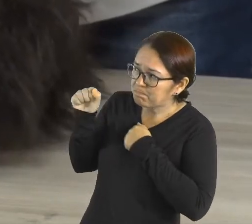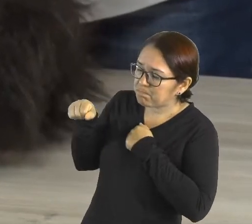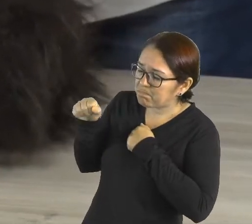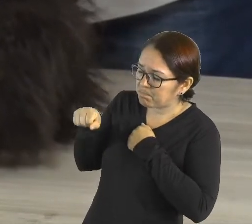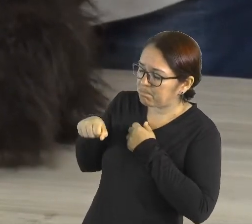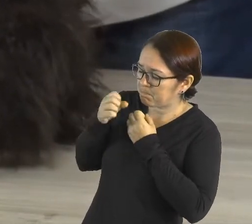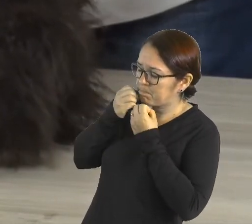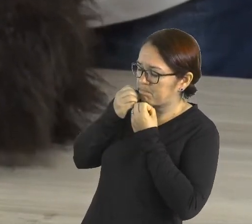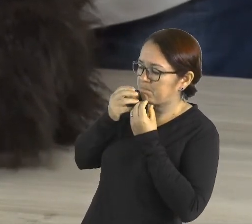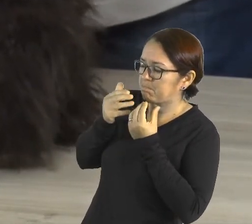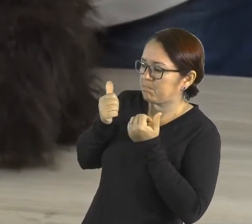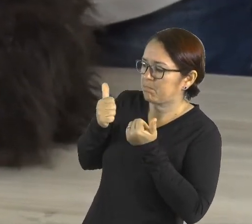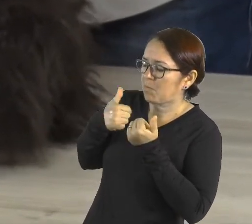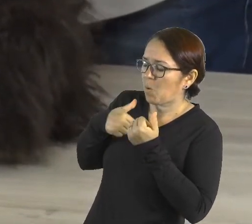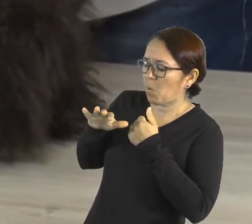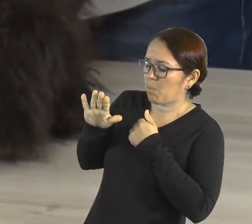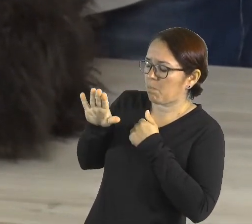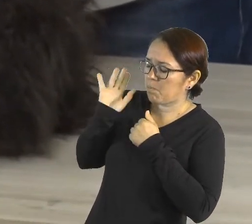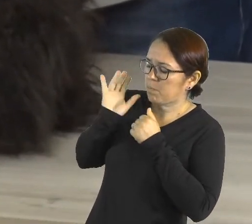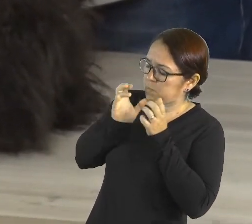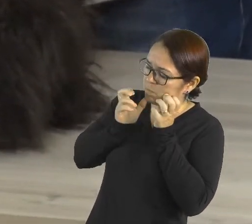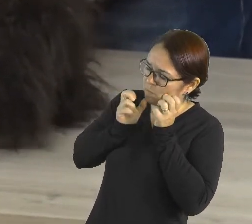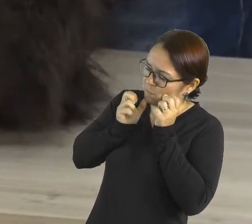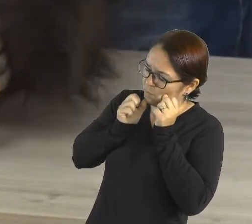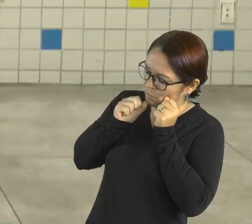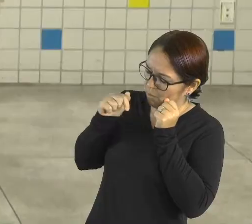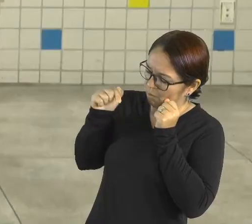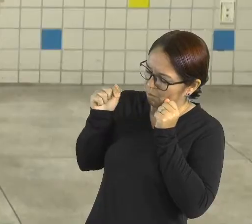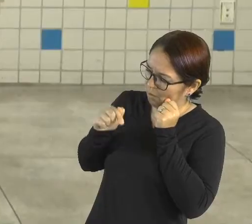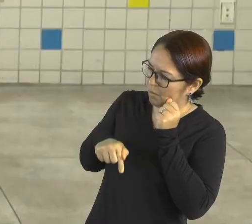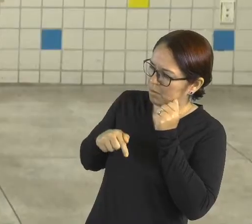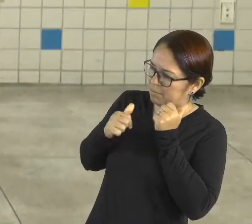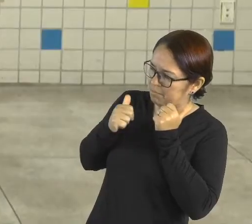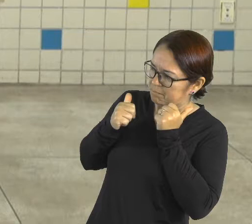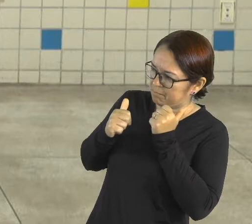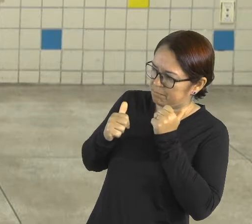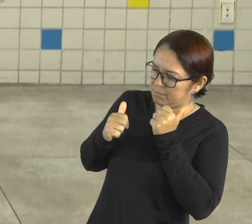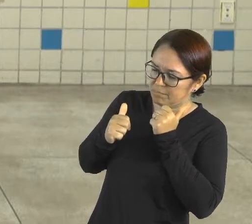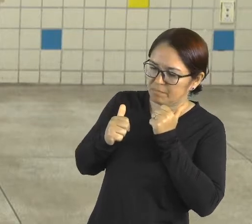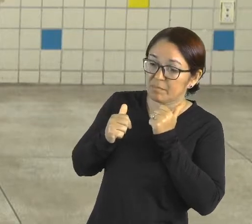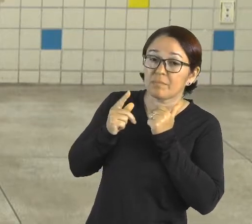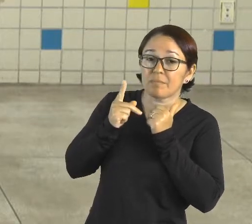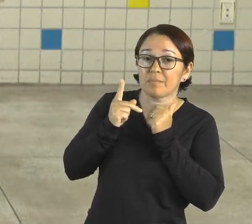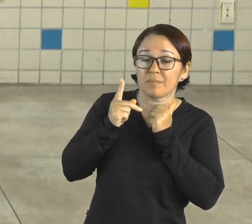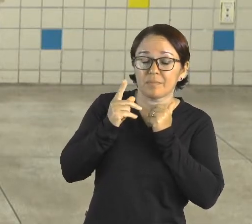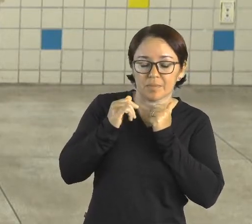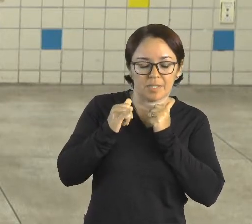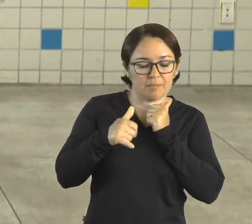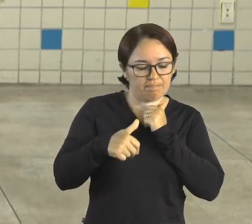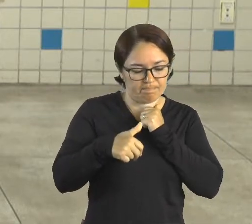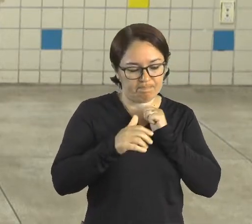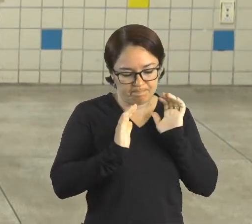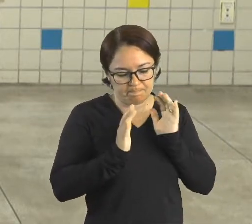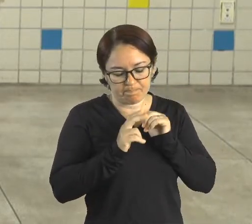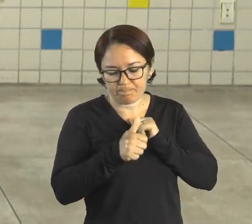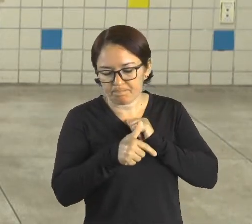papito. Agora eu prometo que eu vou dormir aqui na minha cama. E o pobre do papai macaco voltava para sua